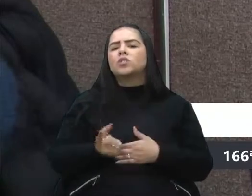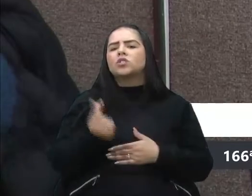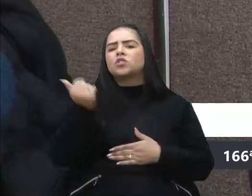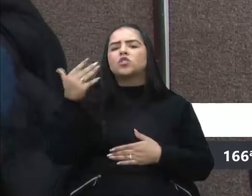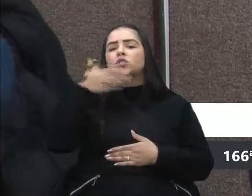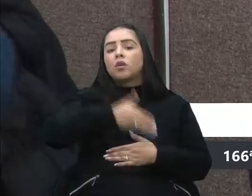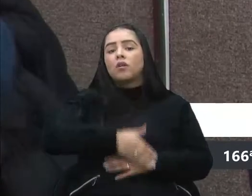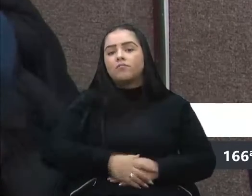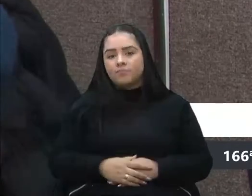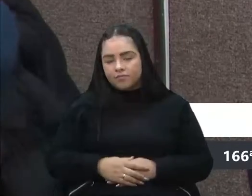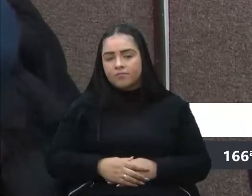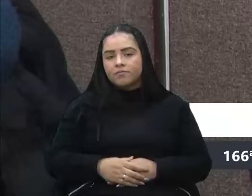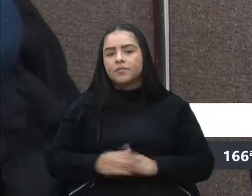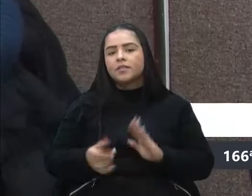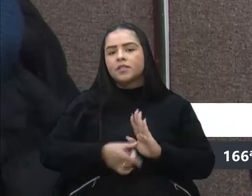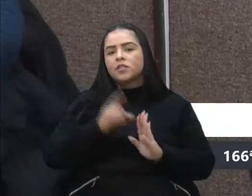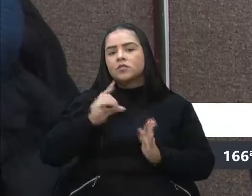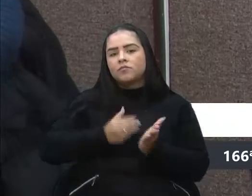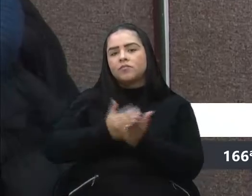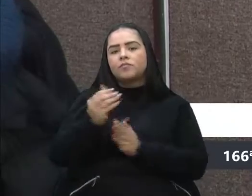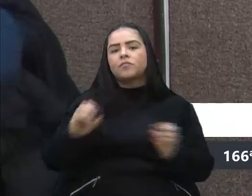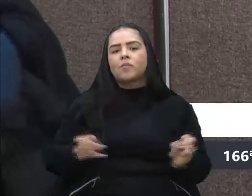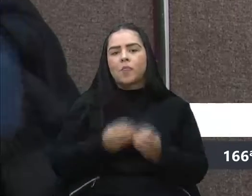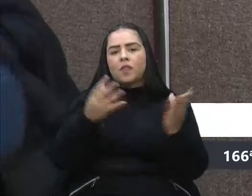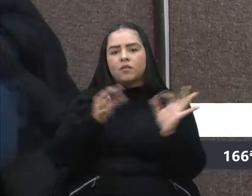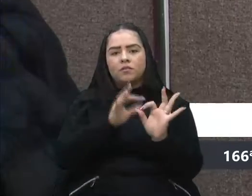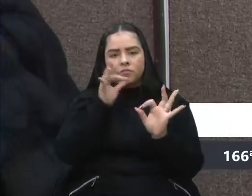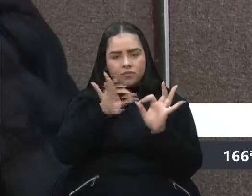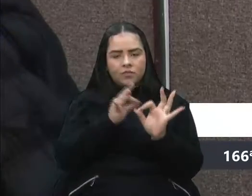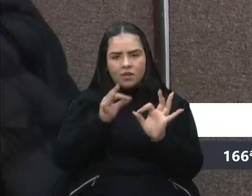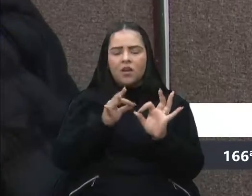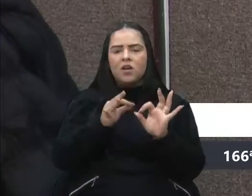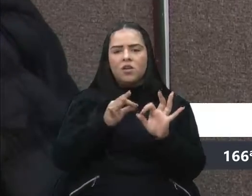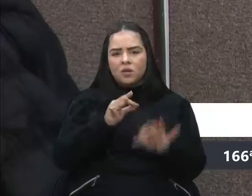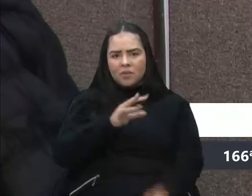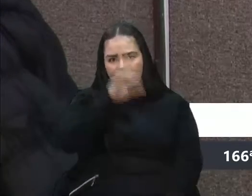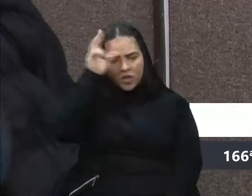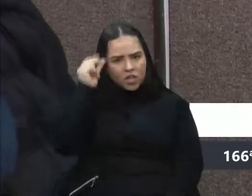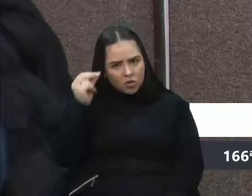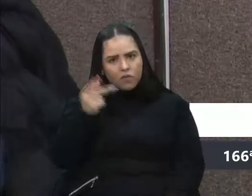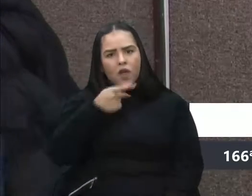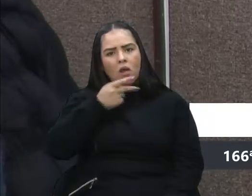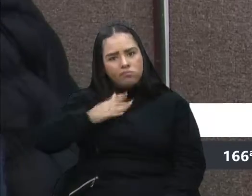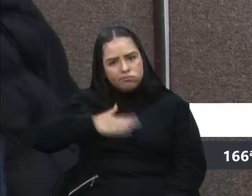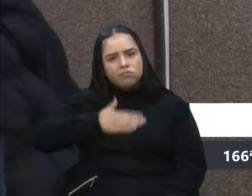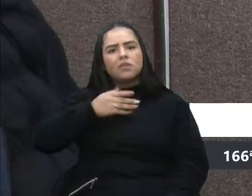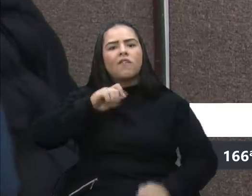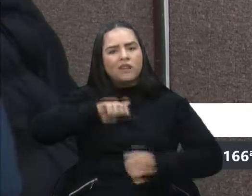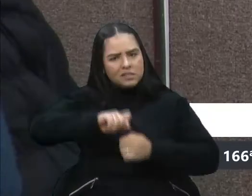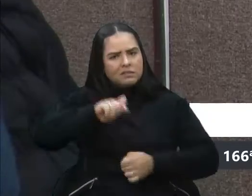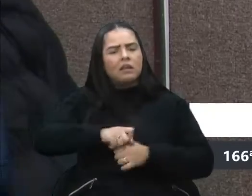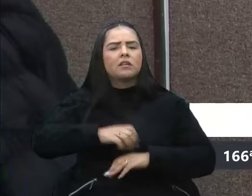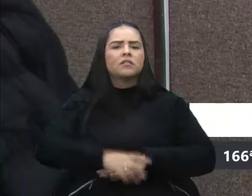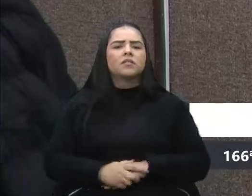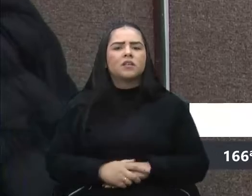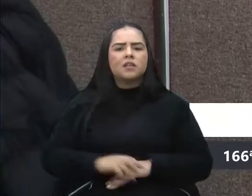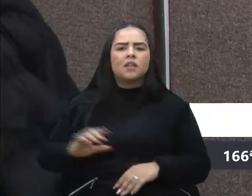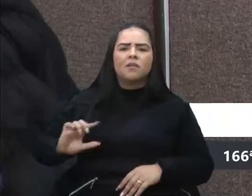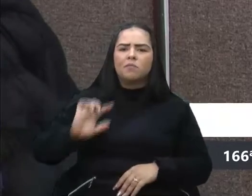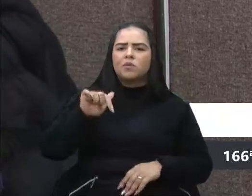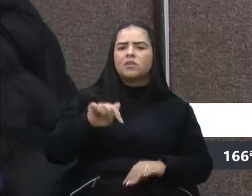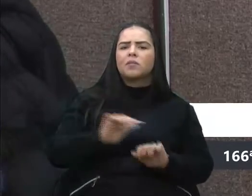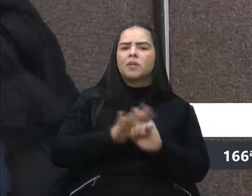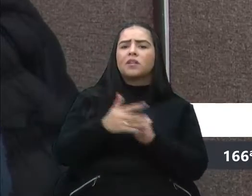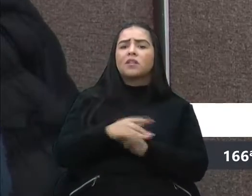Então, e antes de começar a festa da uva, que o prefeito foi peitudo e fez, que foi o primeiro evento grande pós-pandemia, tinha gente